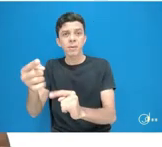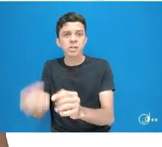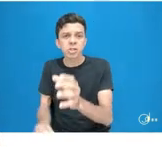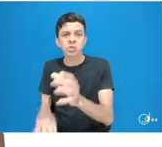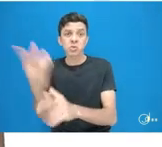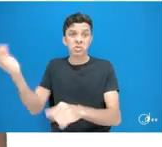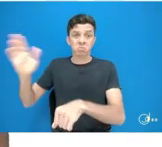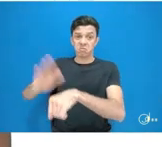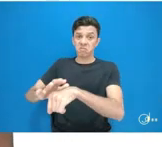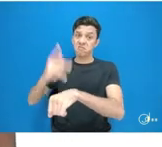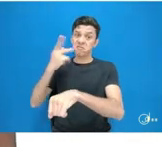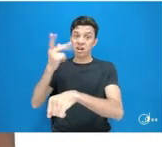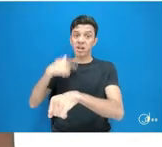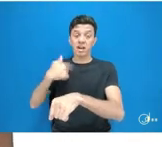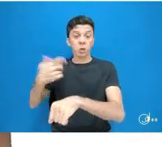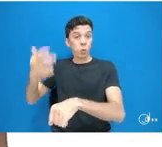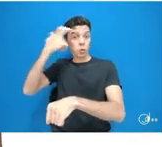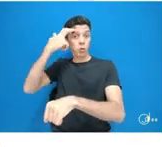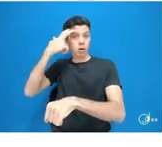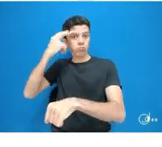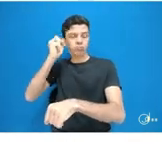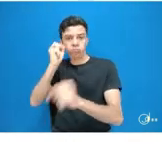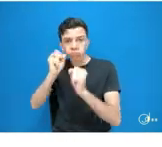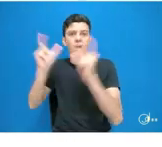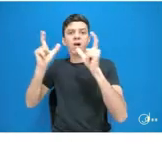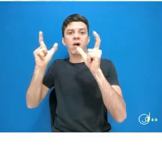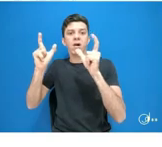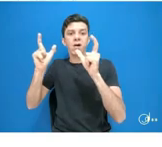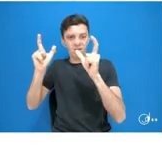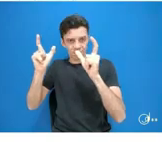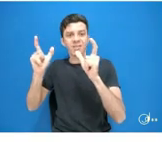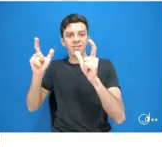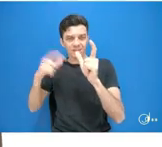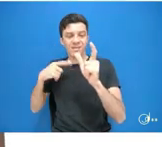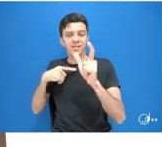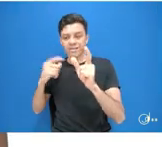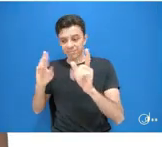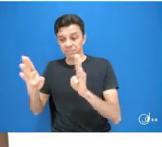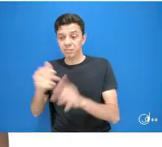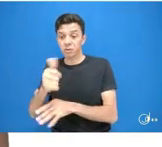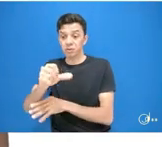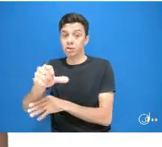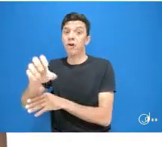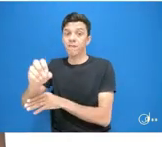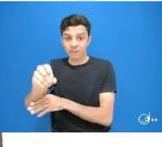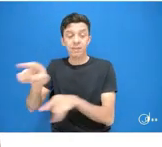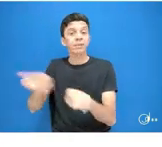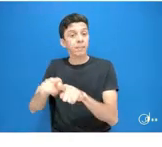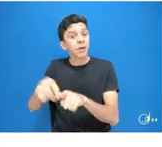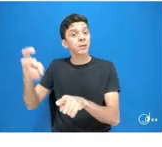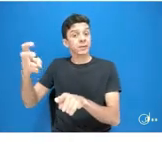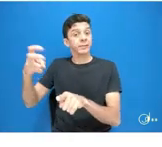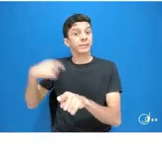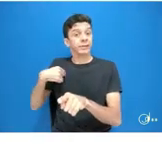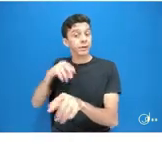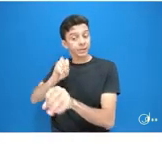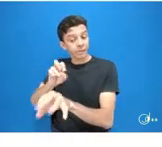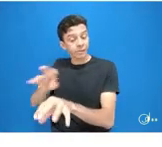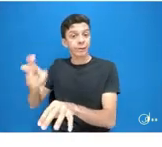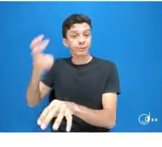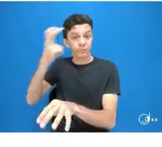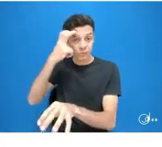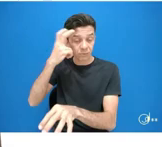despertar cultural, na década de 60, relacionado mais uma vez ao desenvolvimento educacional, cultural,